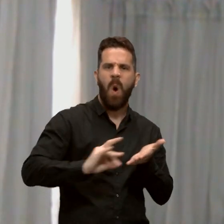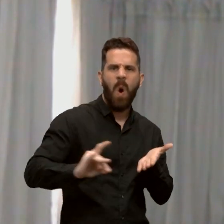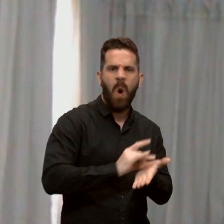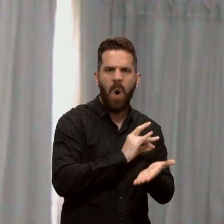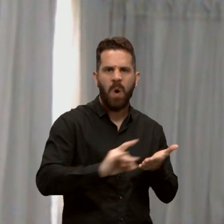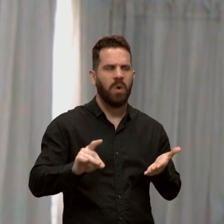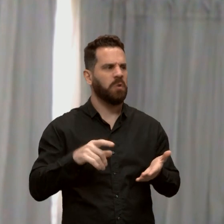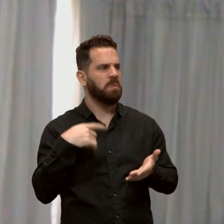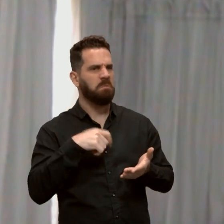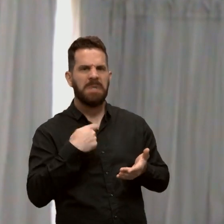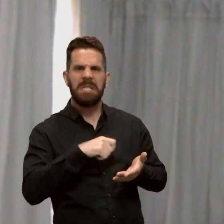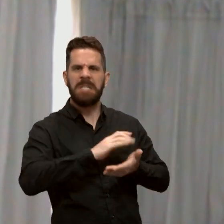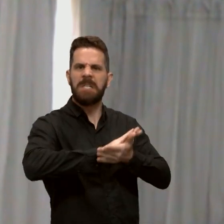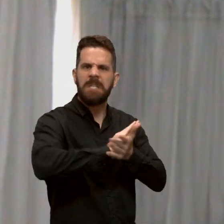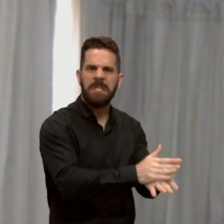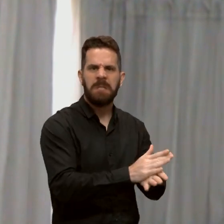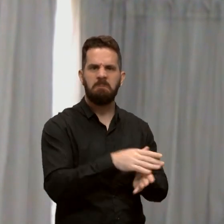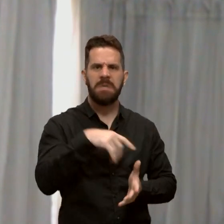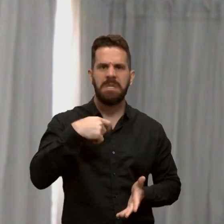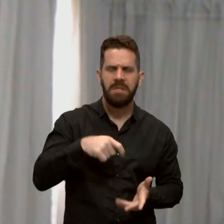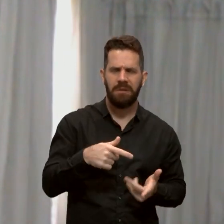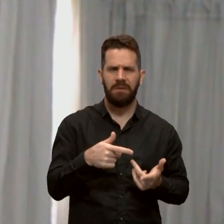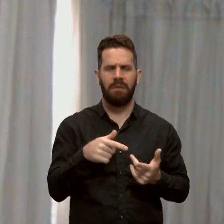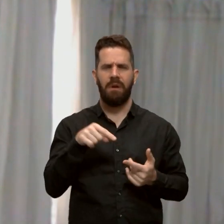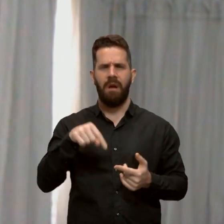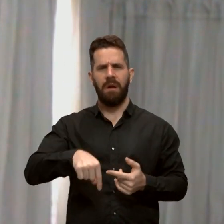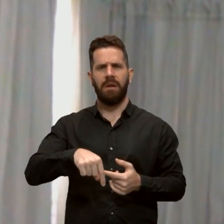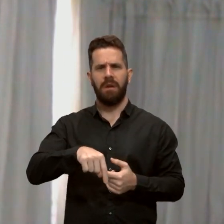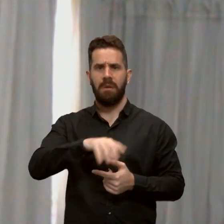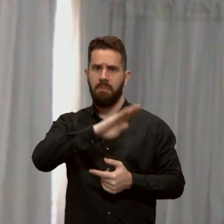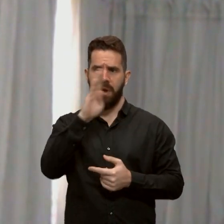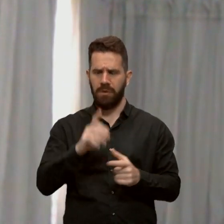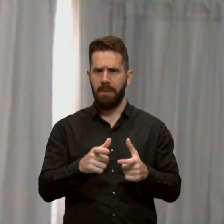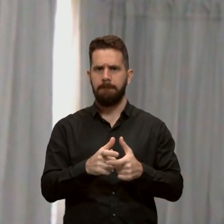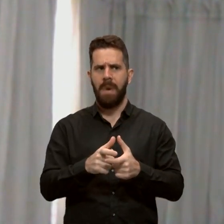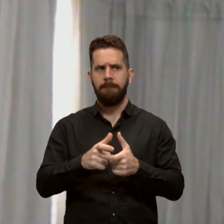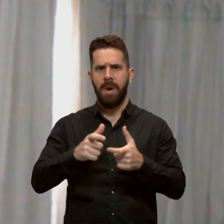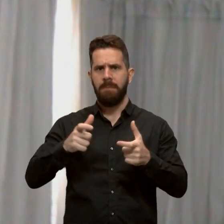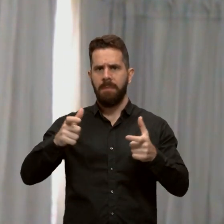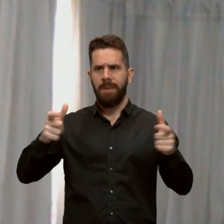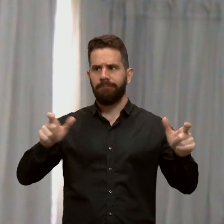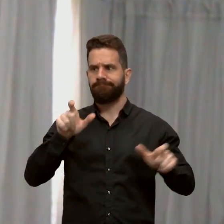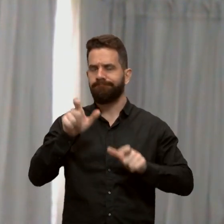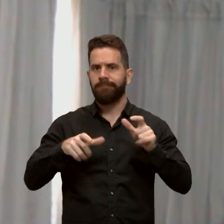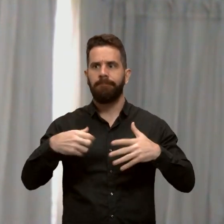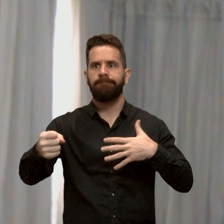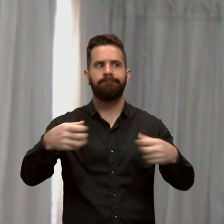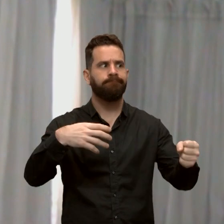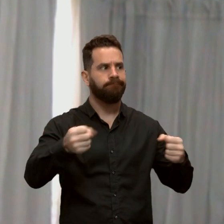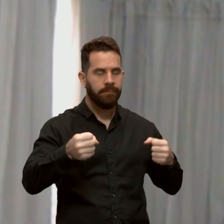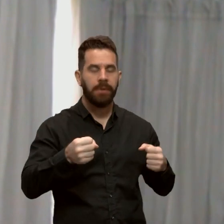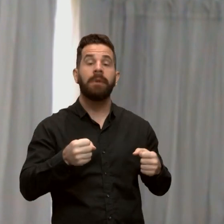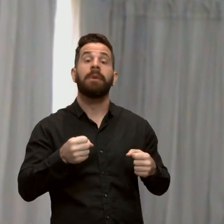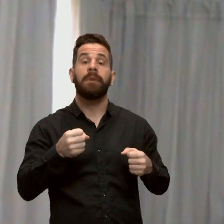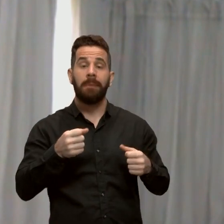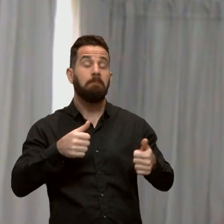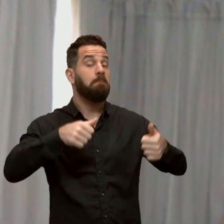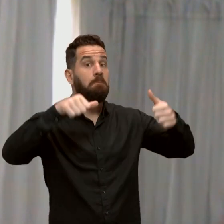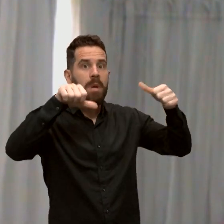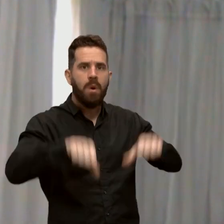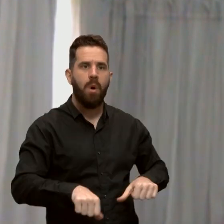como isso tem crescido na nossa sociedade, tem piorado muito a vida dos defensores de direitos